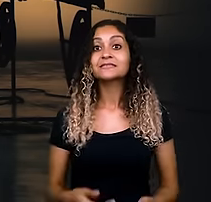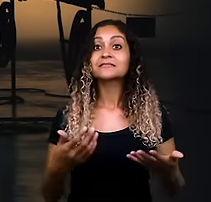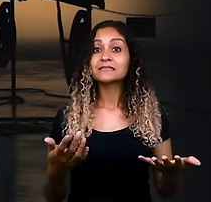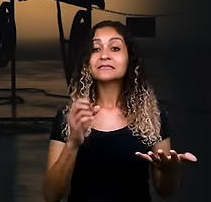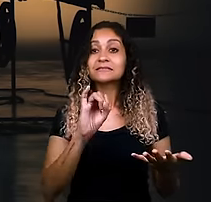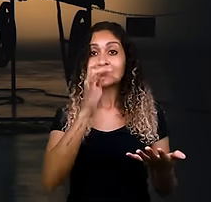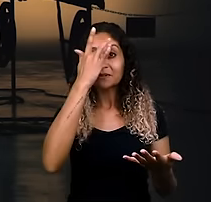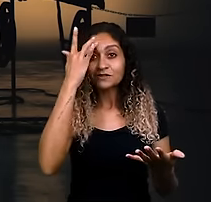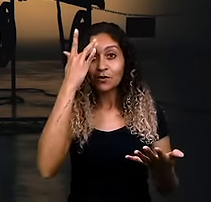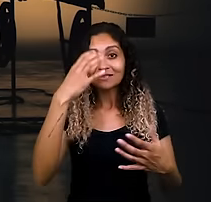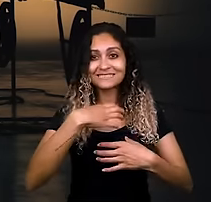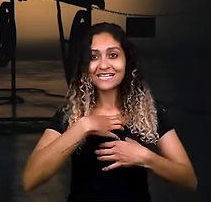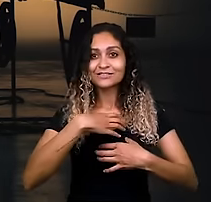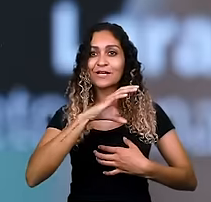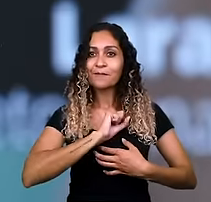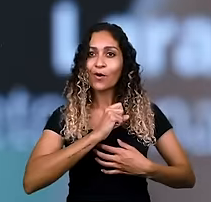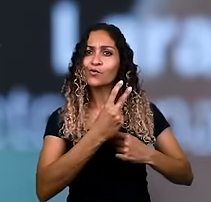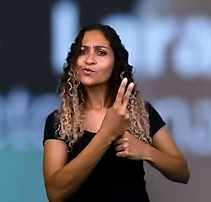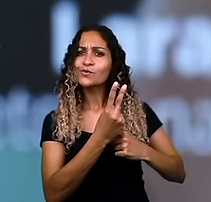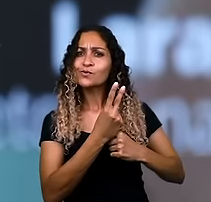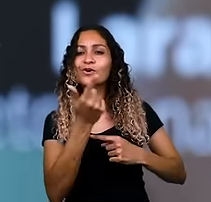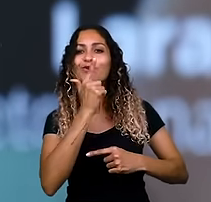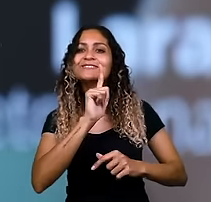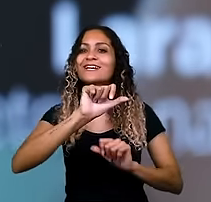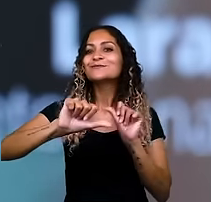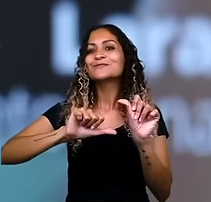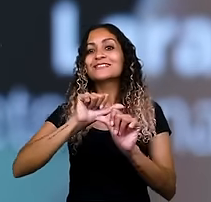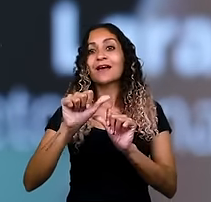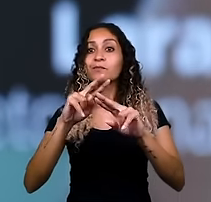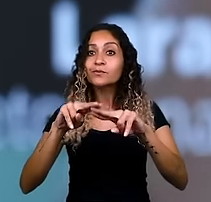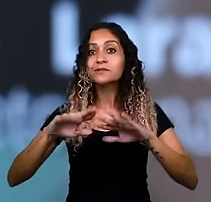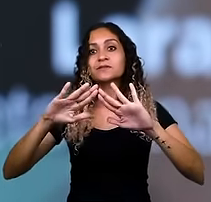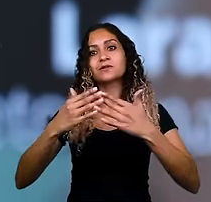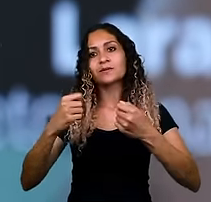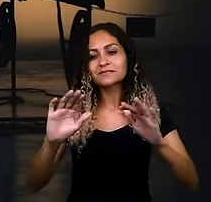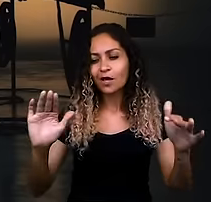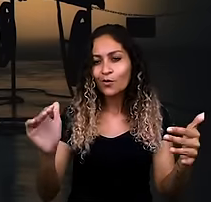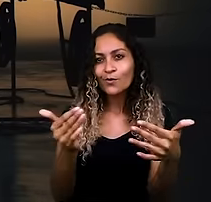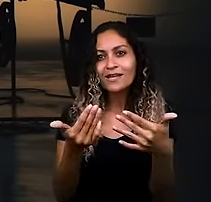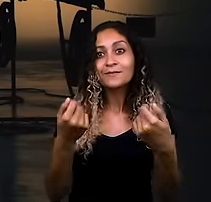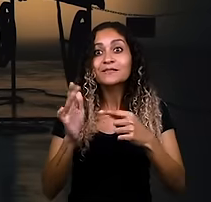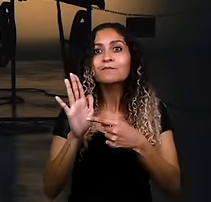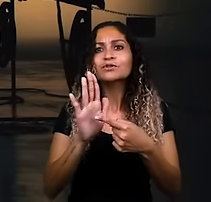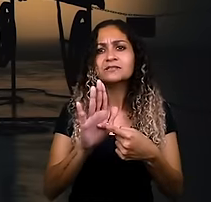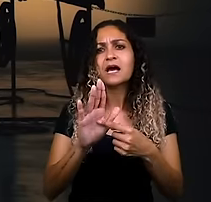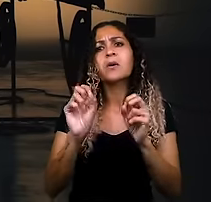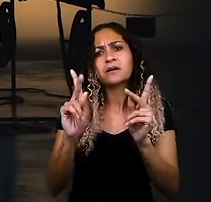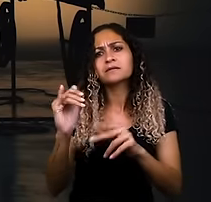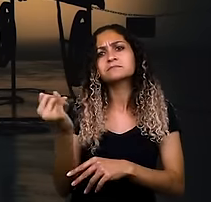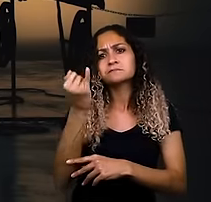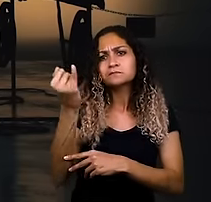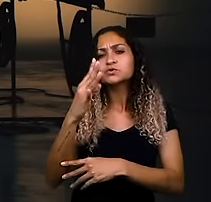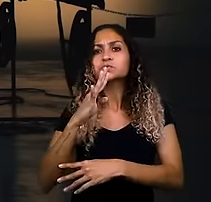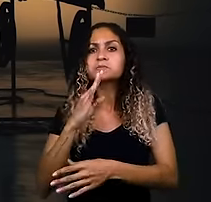A pessoa, quando ela se sente amada, ela consegue transformar. Então, a nossa escola, ela tem que acolher, ela tem que mostrar que é